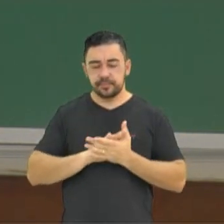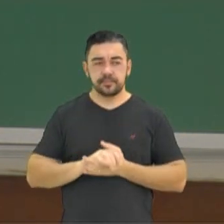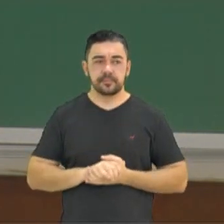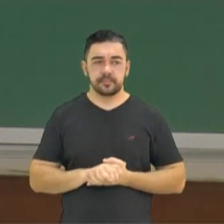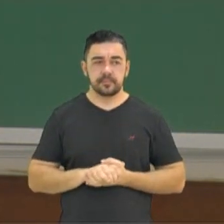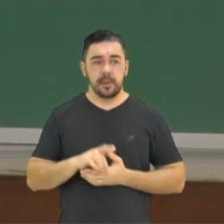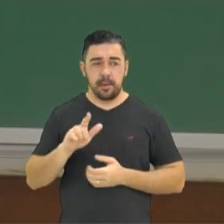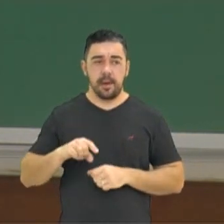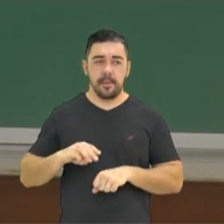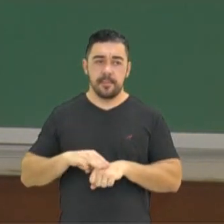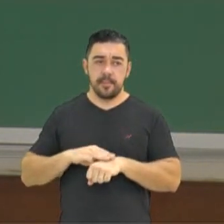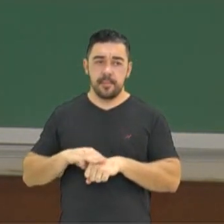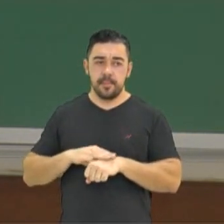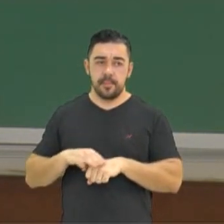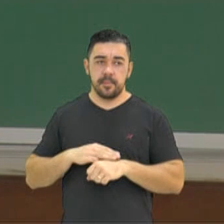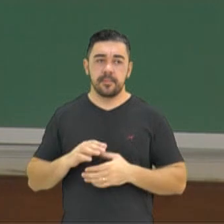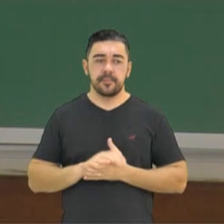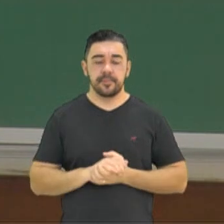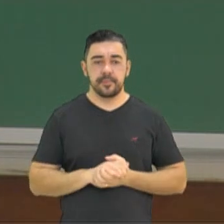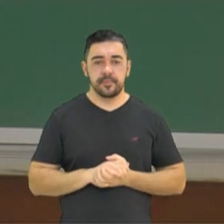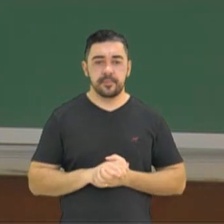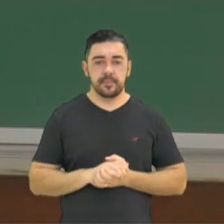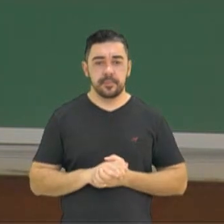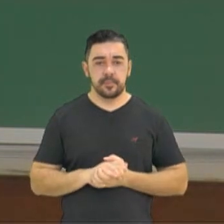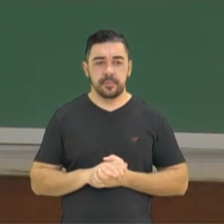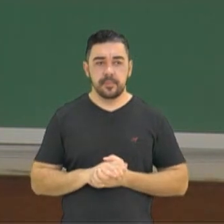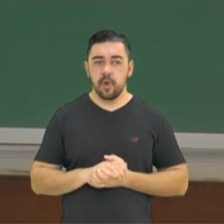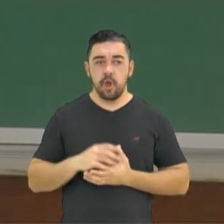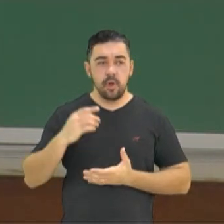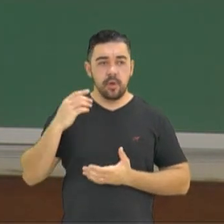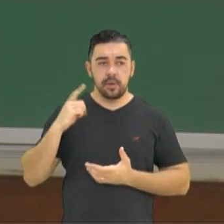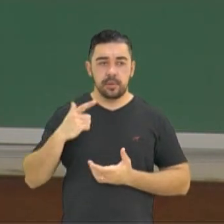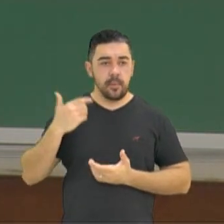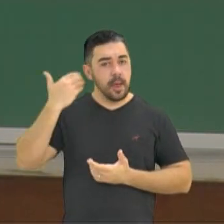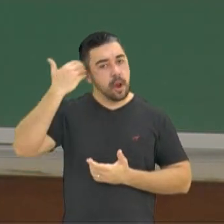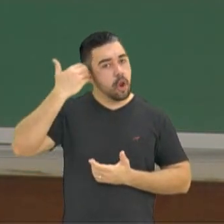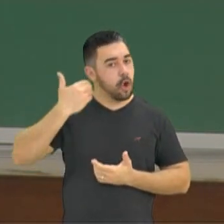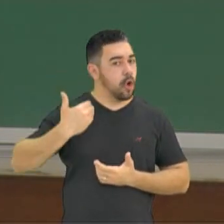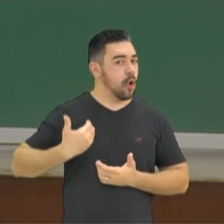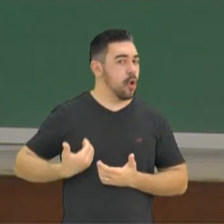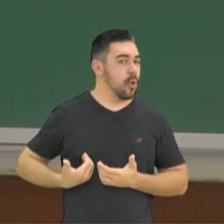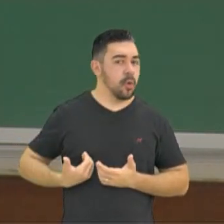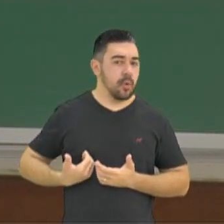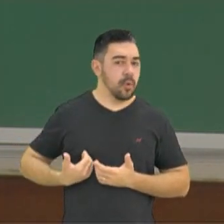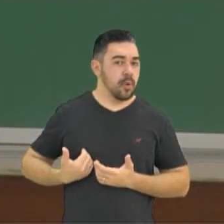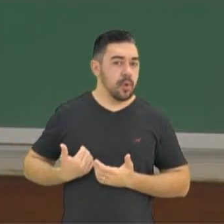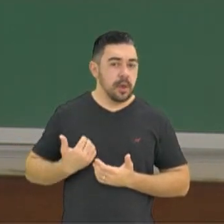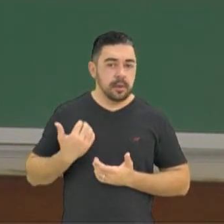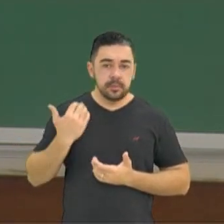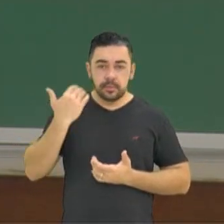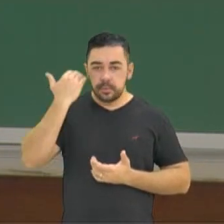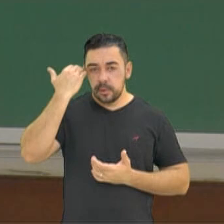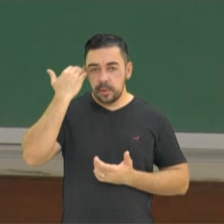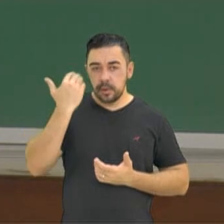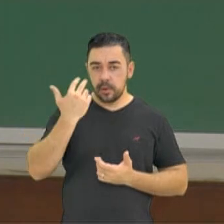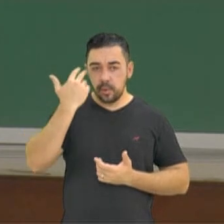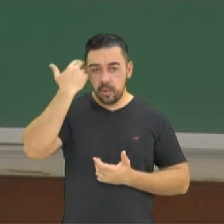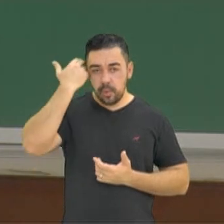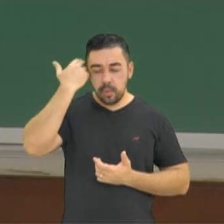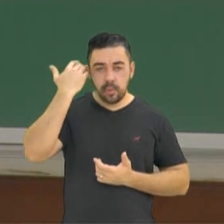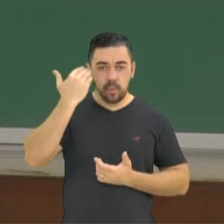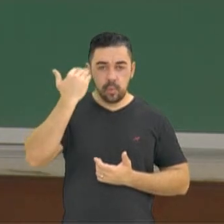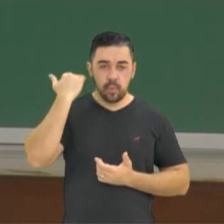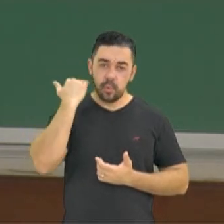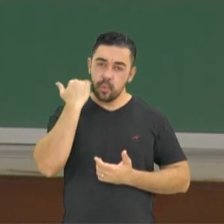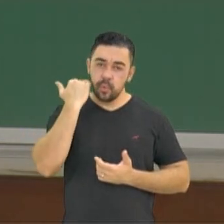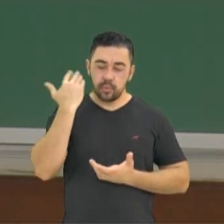É morena, com o cabelo, não é o cabelo largo, comprido, né? Então, ele pelo largo é o segundo erro que a gente tem